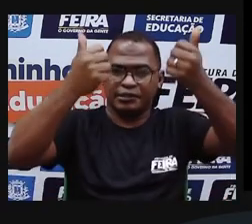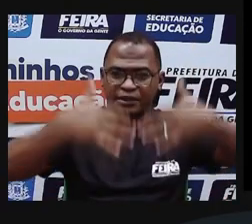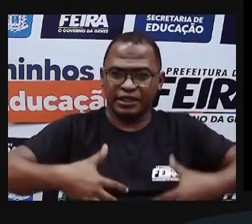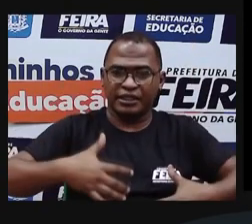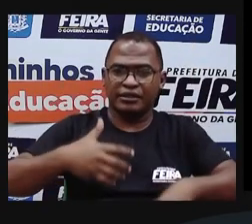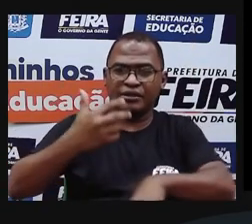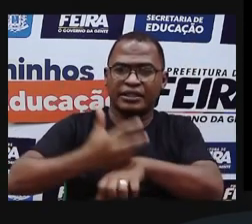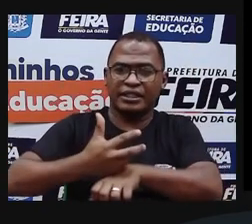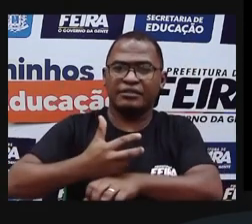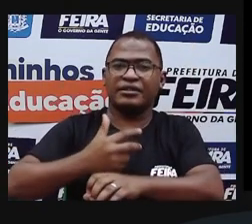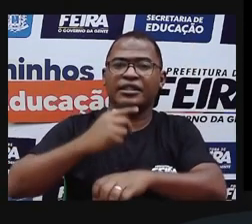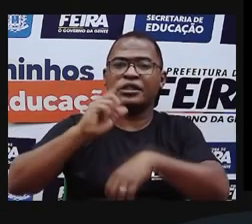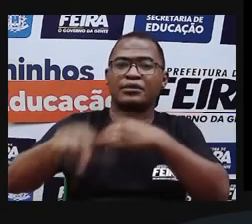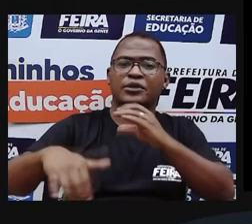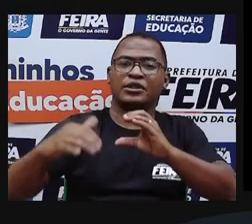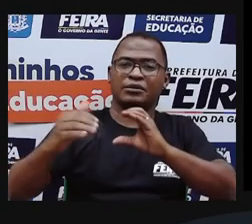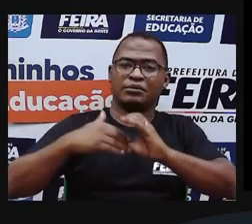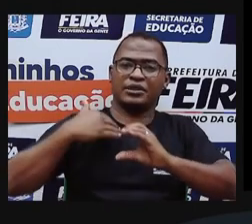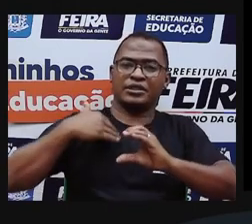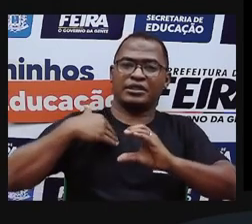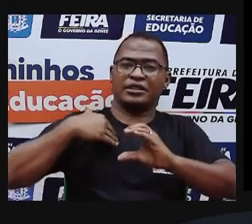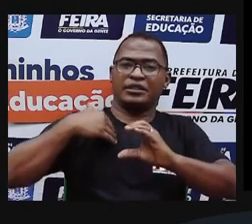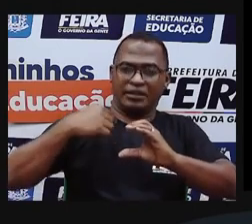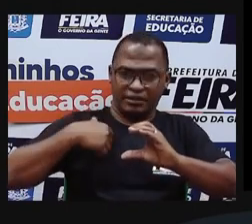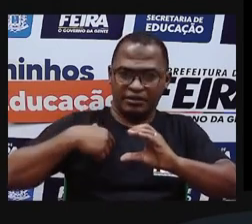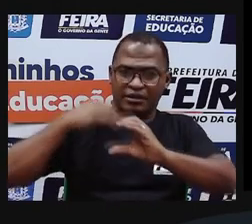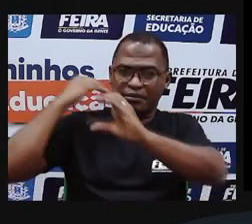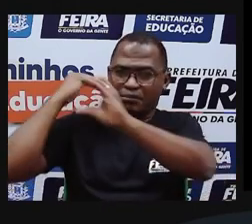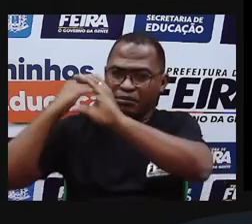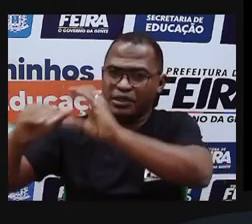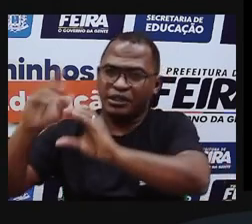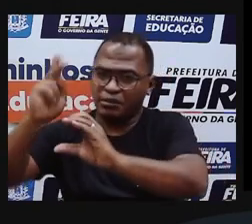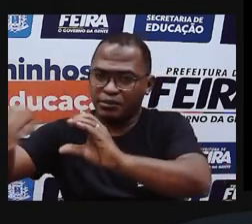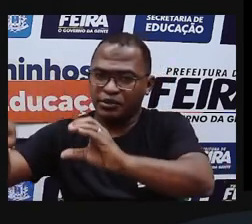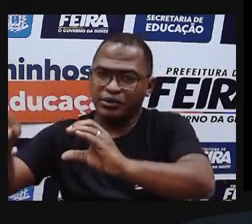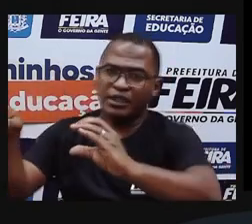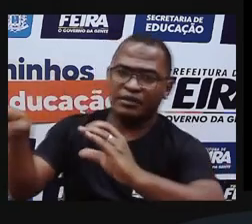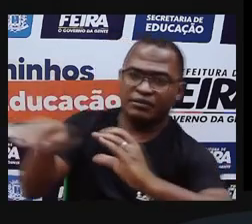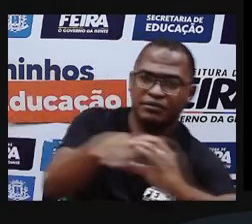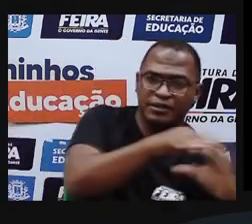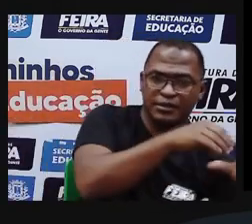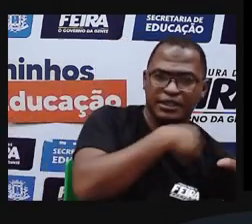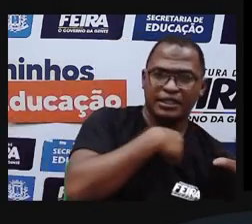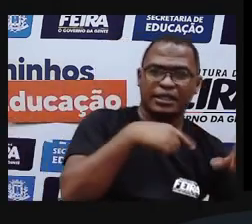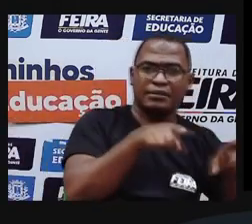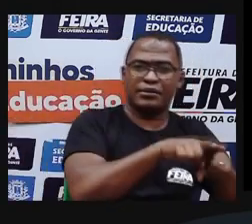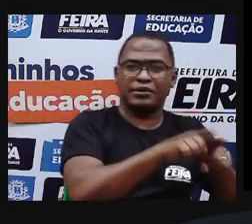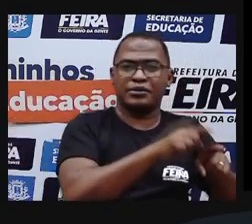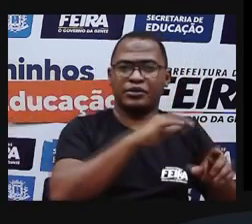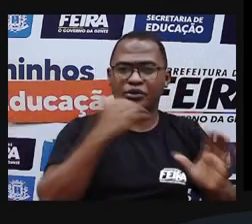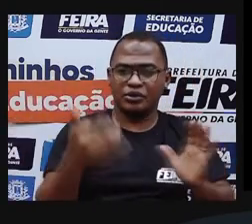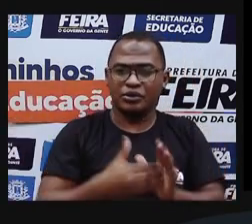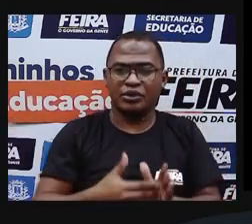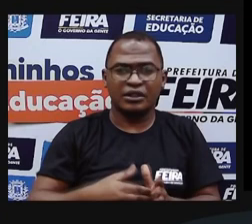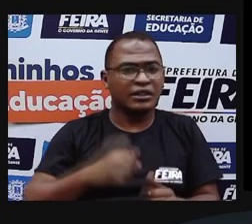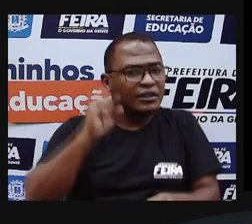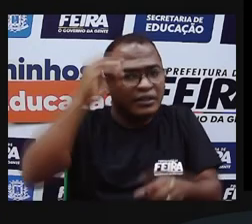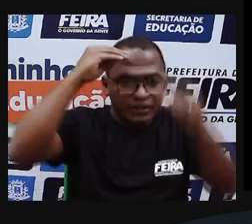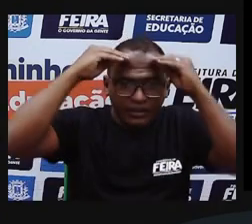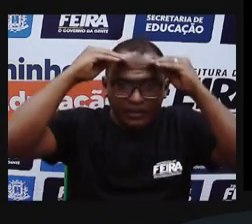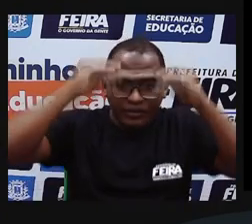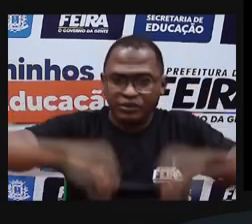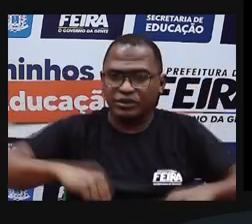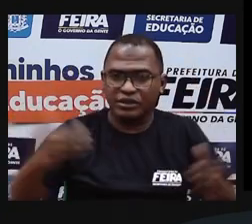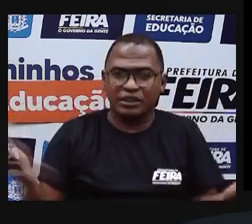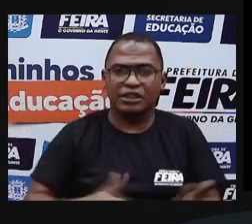hoje, a nossa mensagem é essa, que vocês não percam a esperança, continuem estudando, e vocês são capazes de fazer